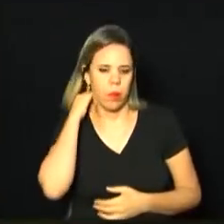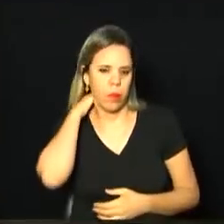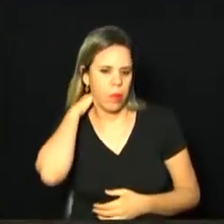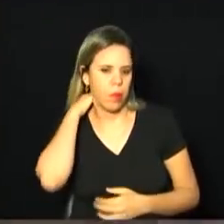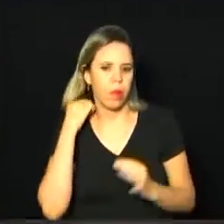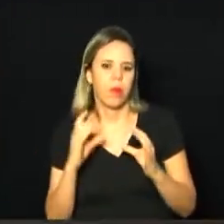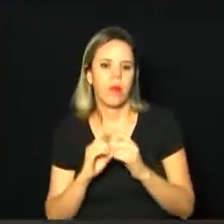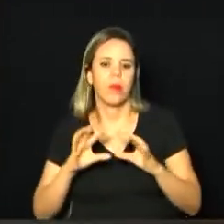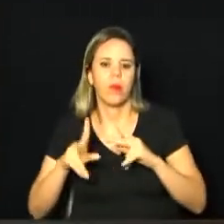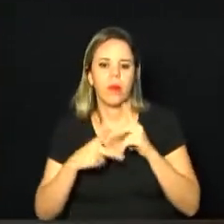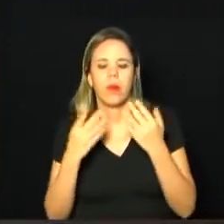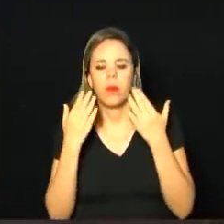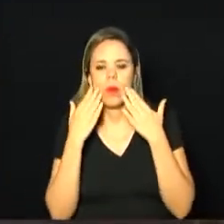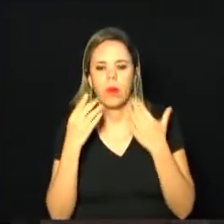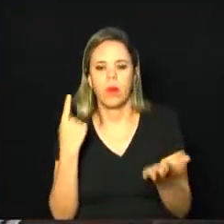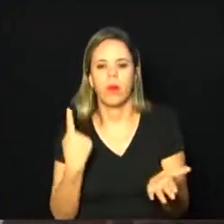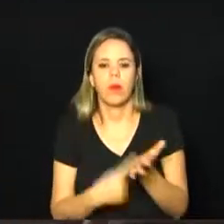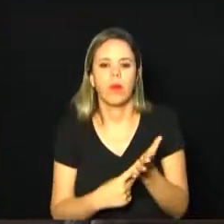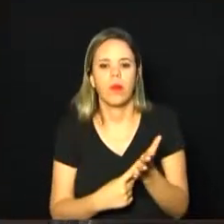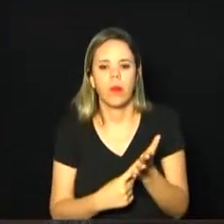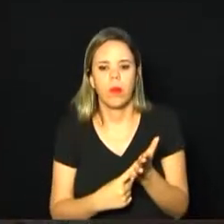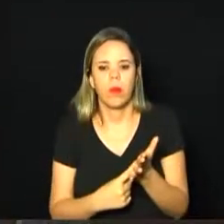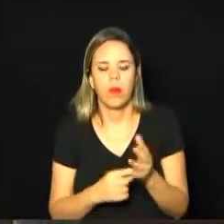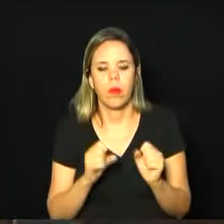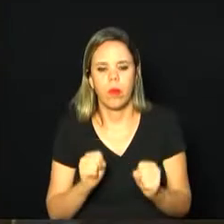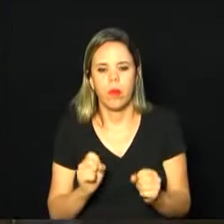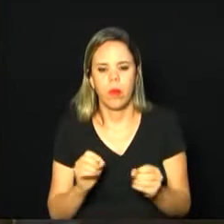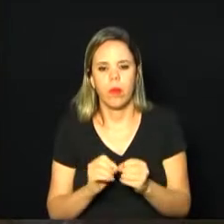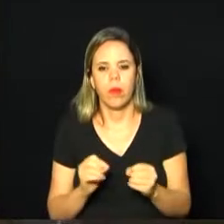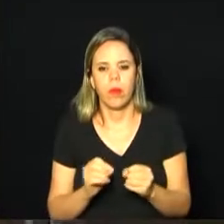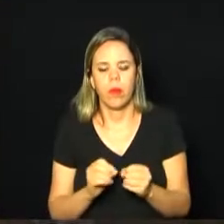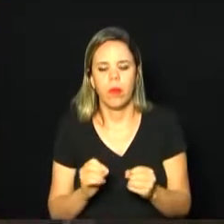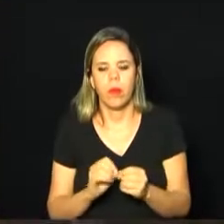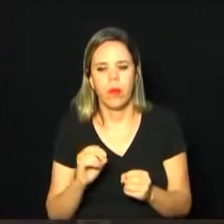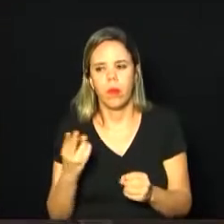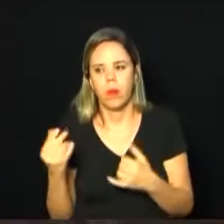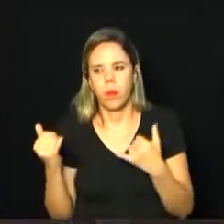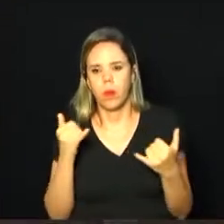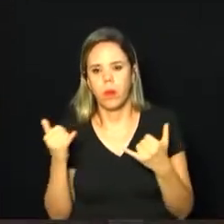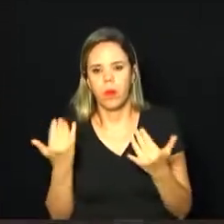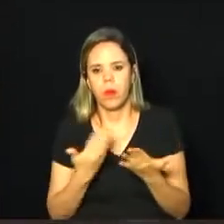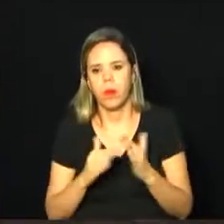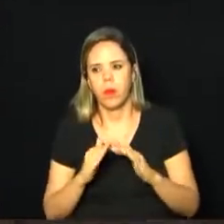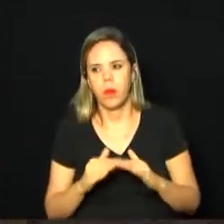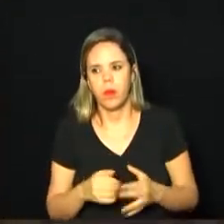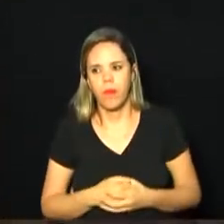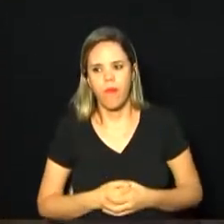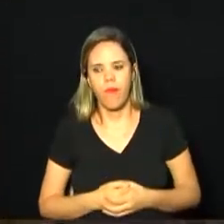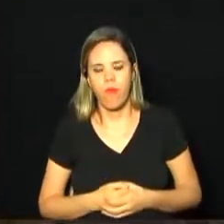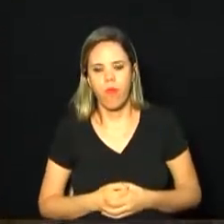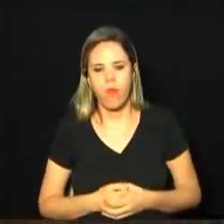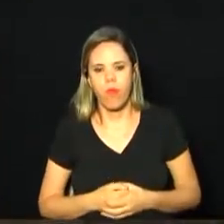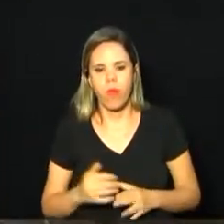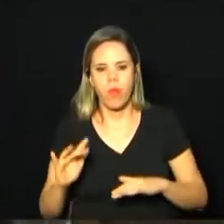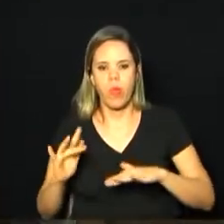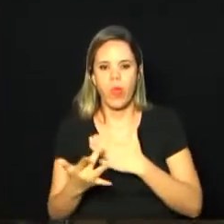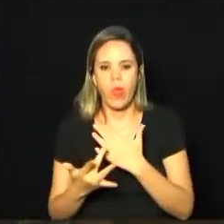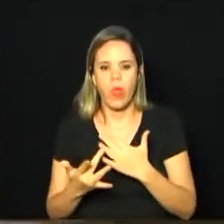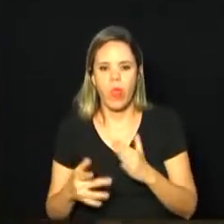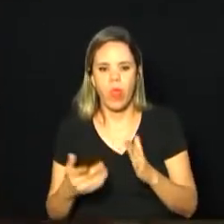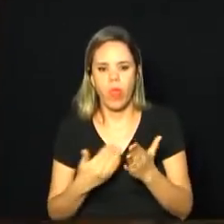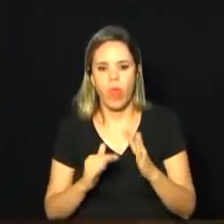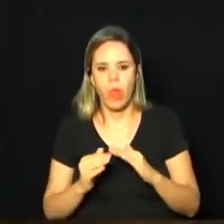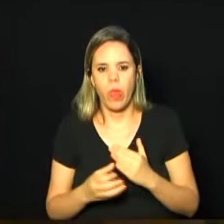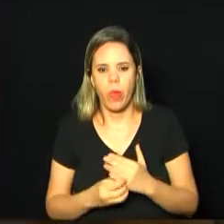atendemos a todos mediante agendamento que pode ser feito ou pelo telefone da escola ou pelas redes sociais da